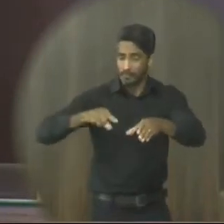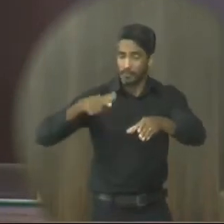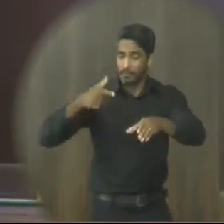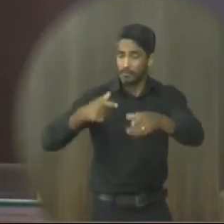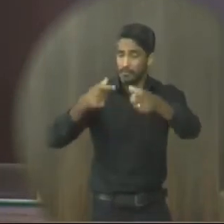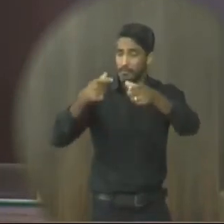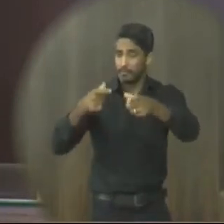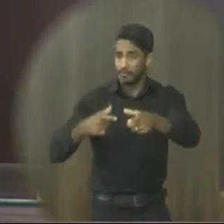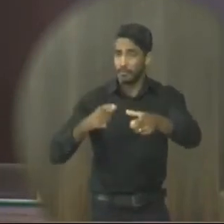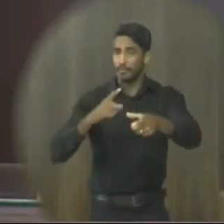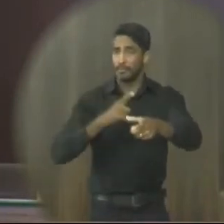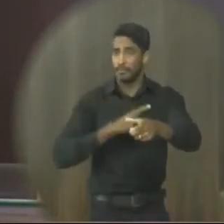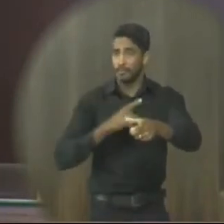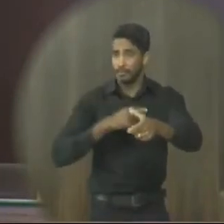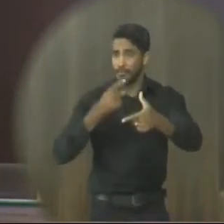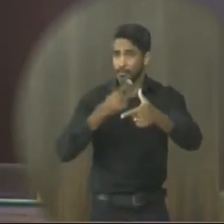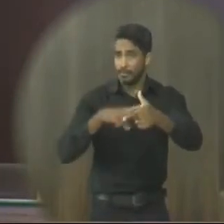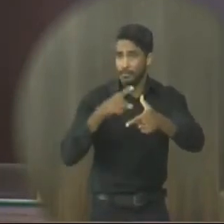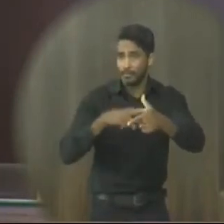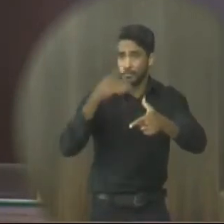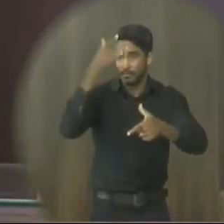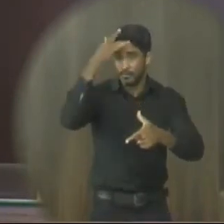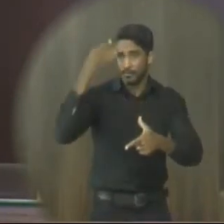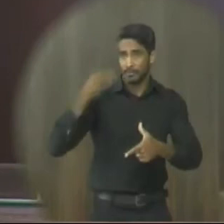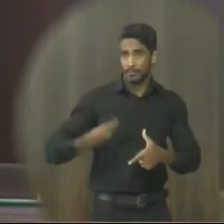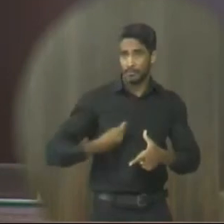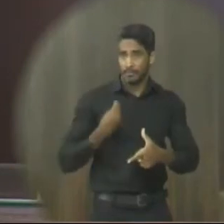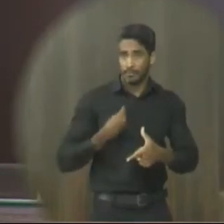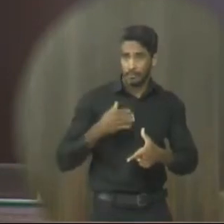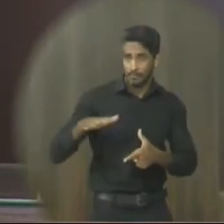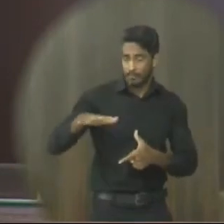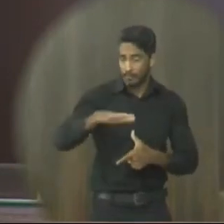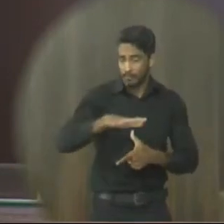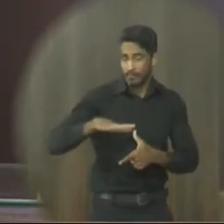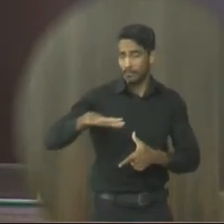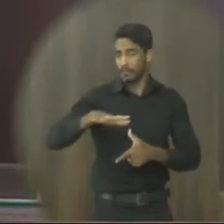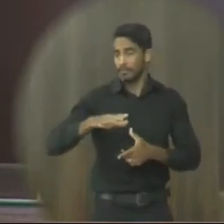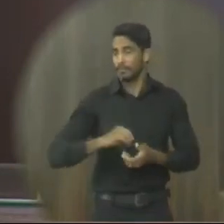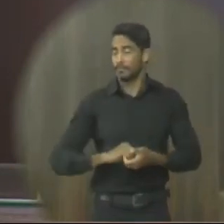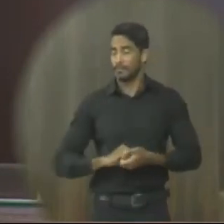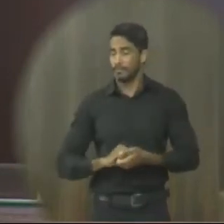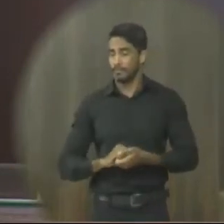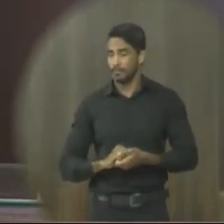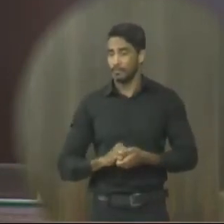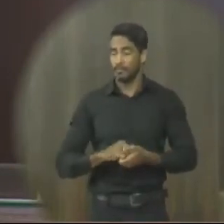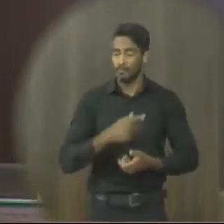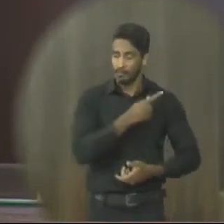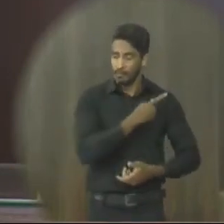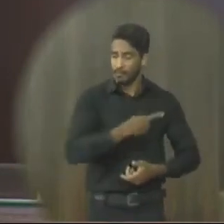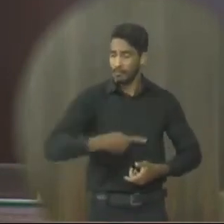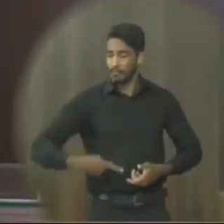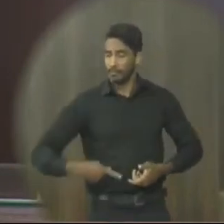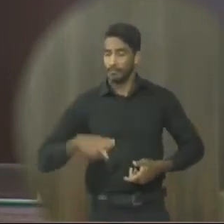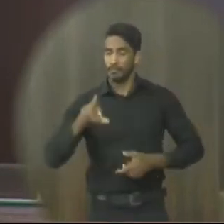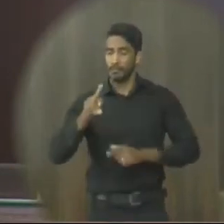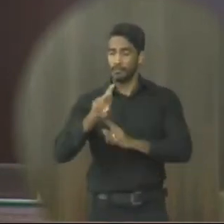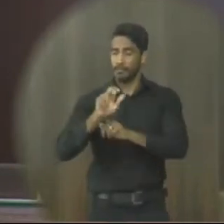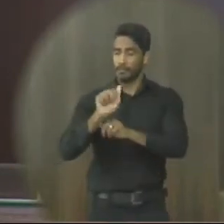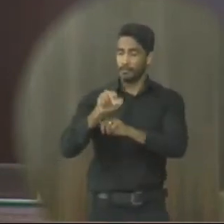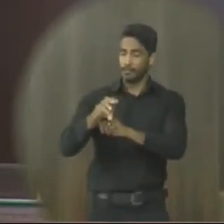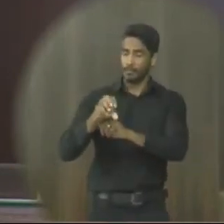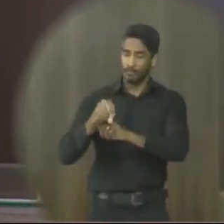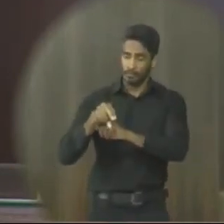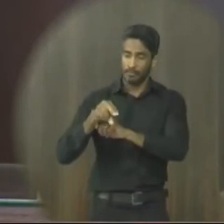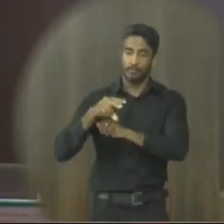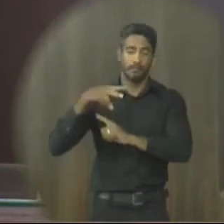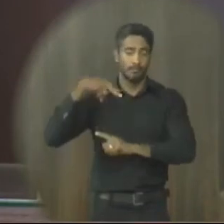local, trazendo riscos aos moradores e demais transitantes. Senhor presidente Ramon Alexandre, a